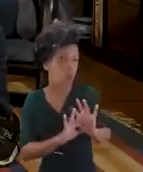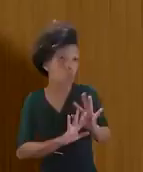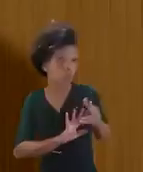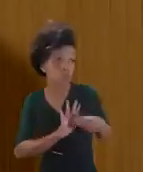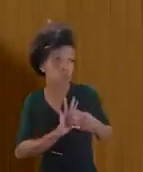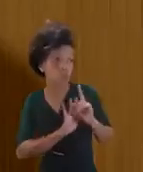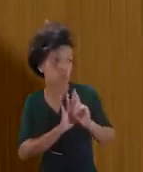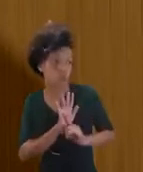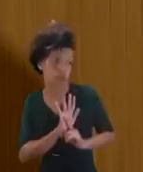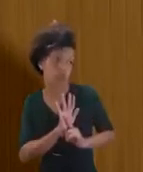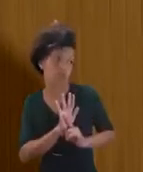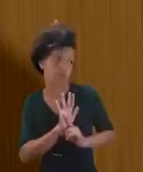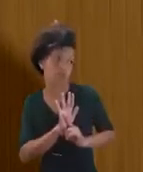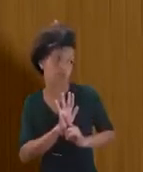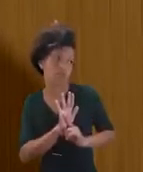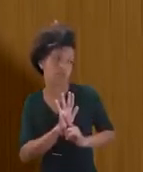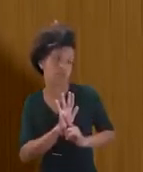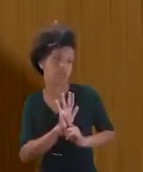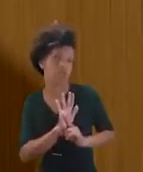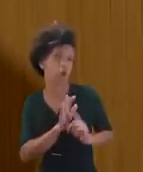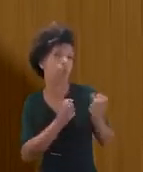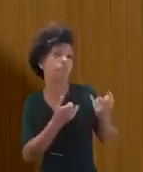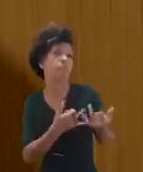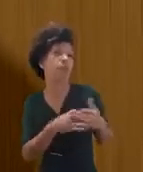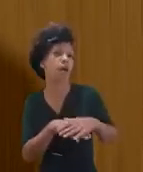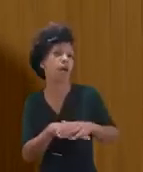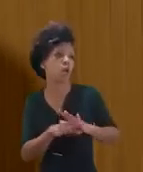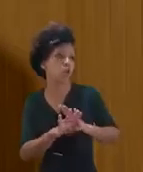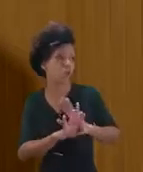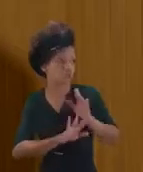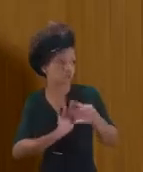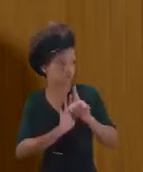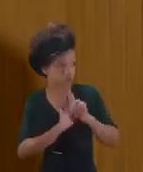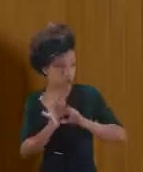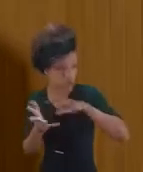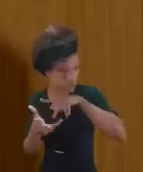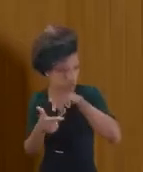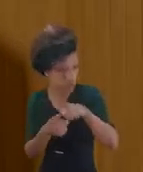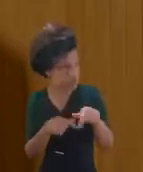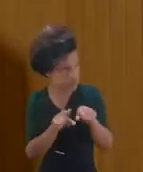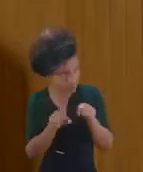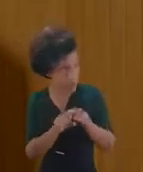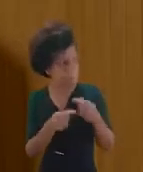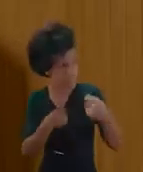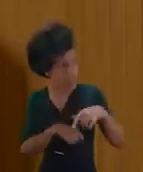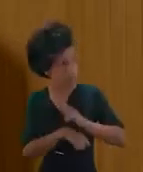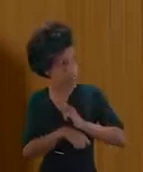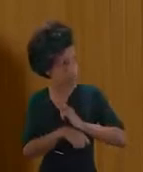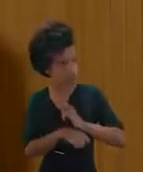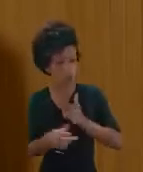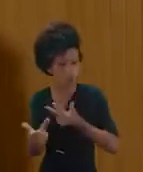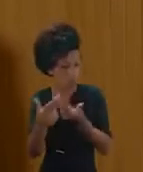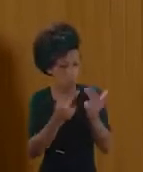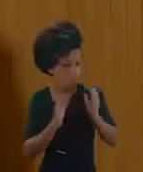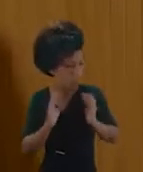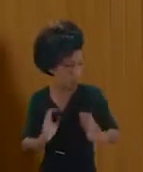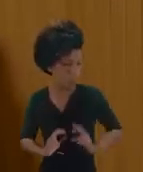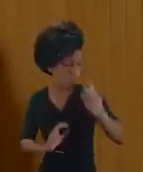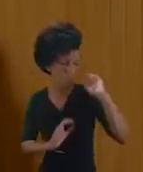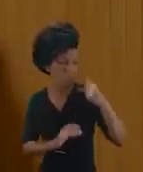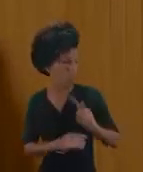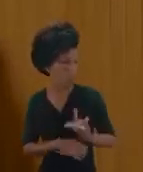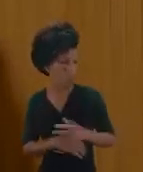direitos que são é como é que se fala universais ele tem que ter Óbvio como qualquer